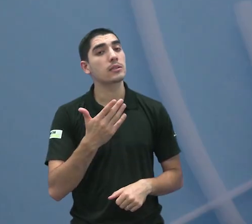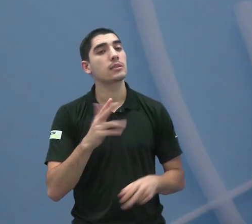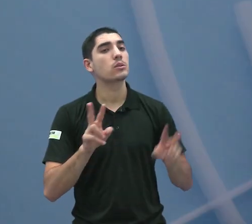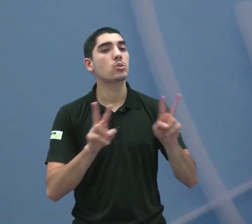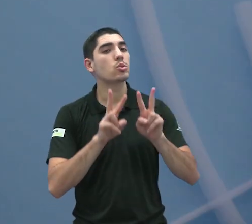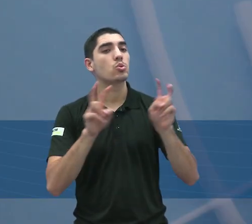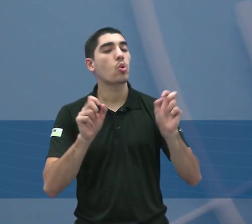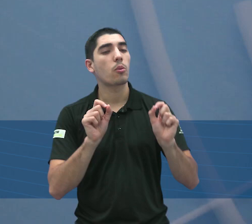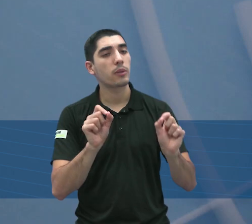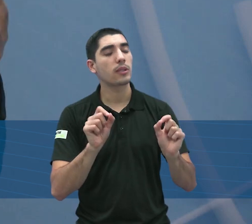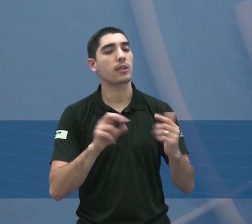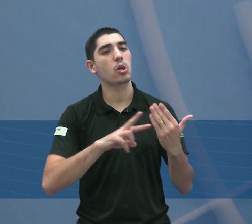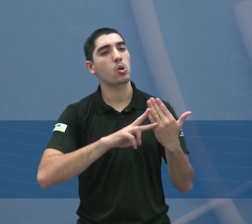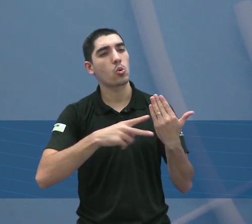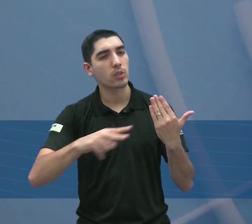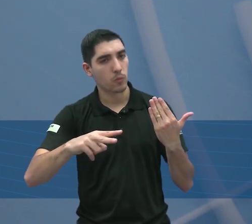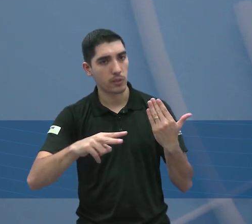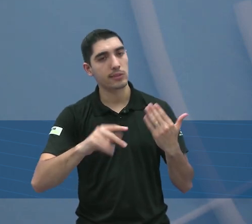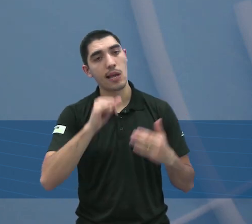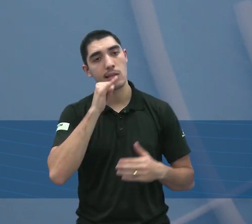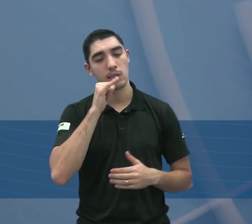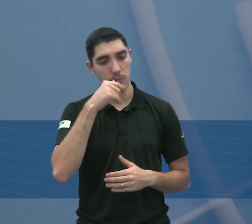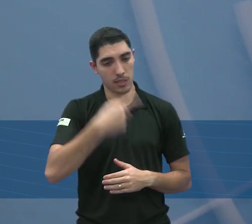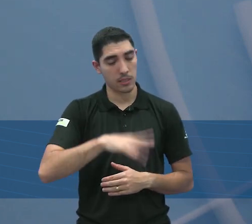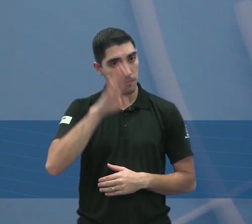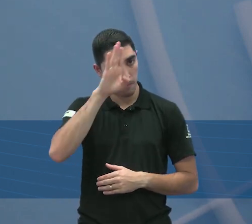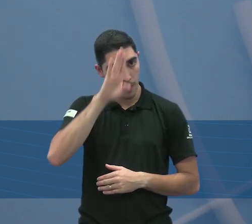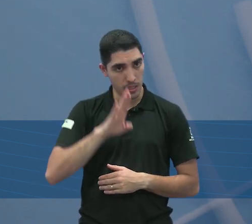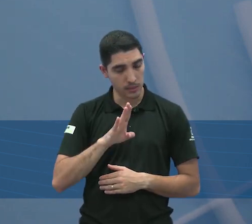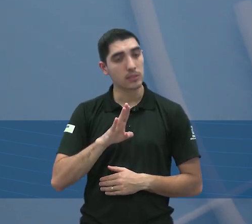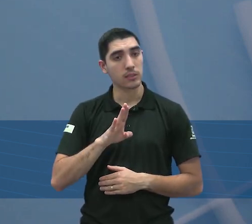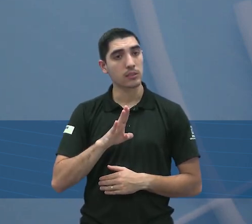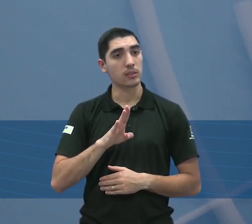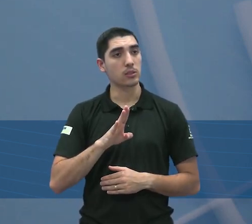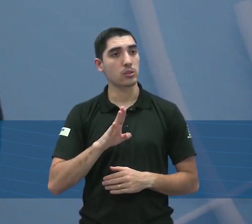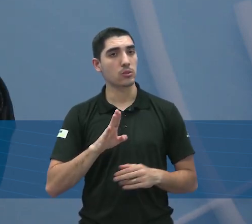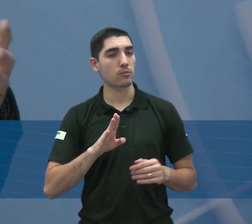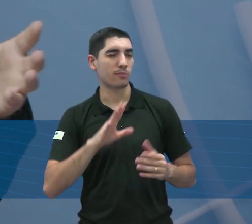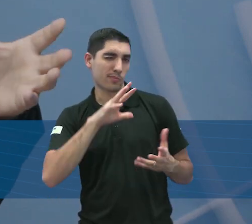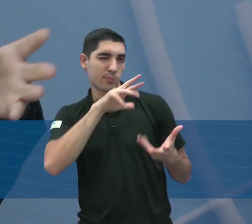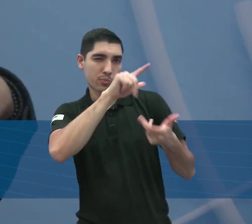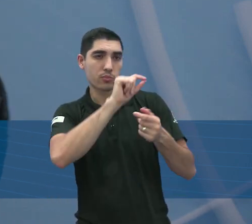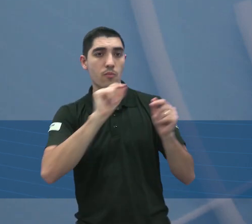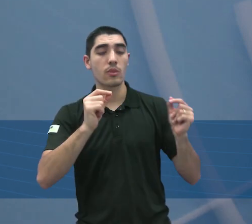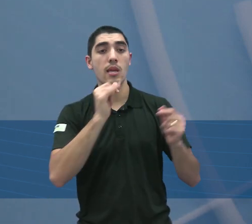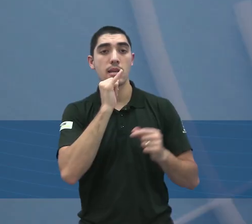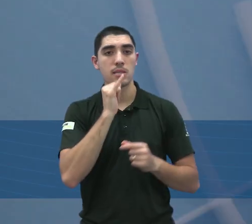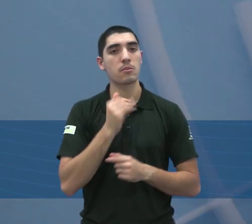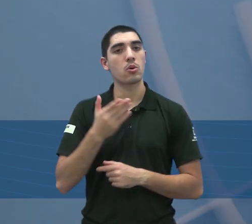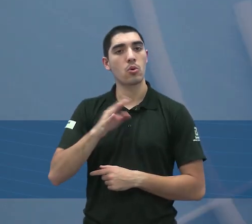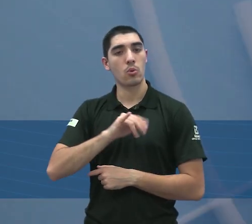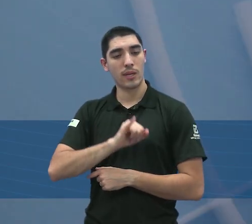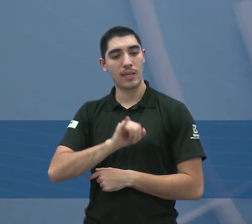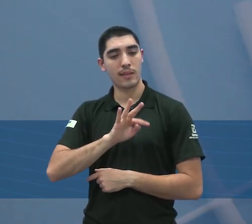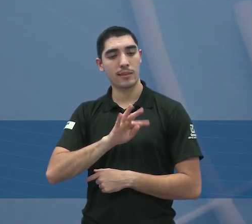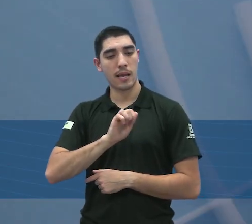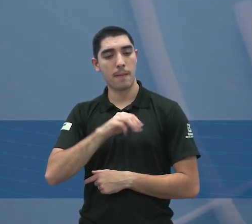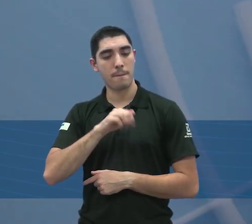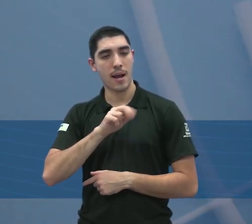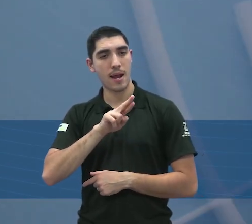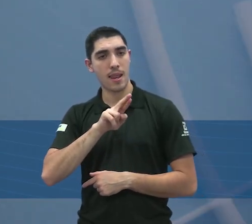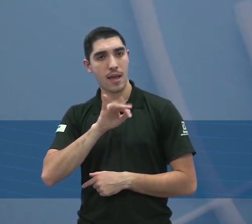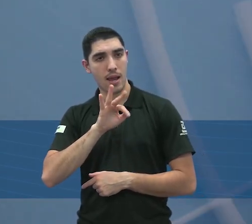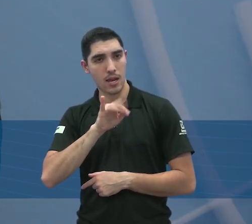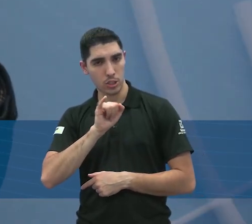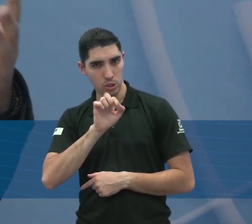né, da atuação do Brasil nas questões mundiais. Olha só, o Itamaraty tentou se colocar aí como um mediador